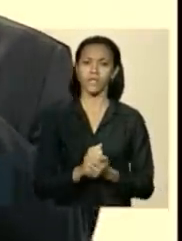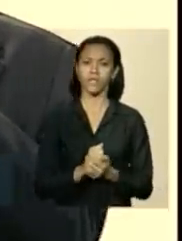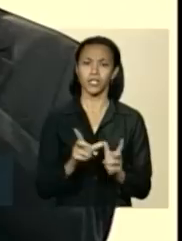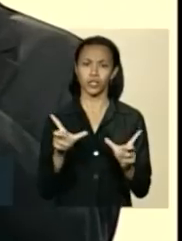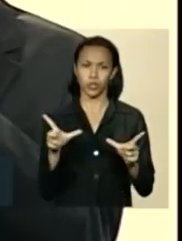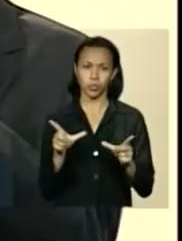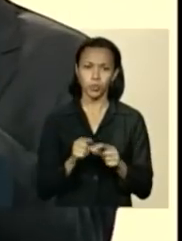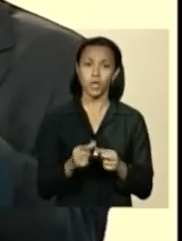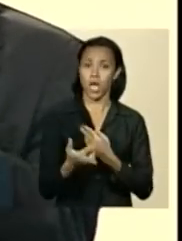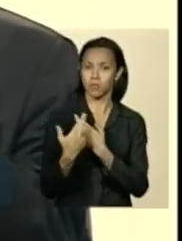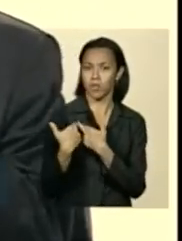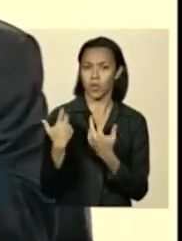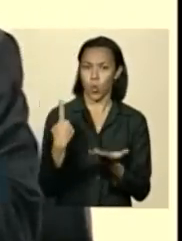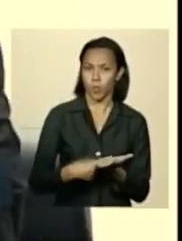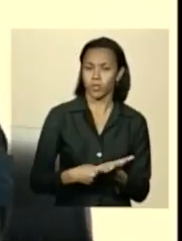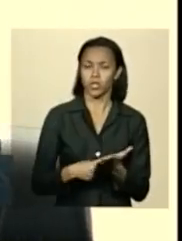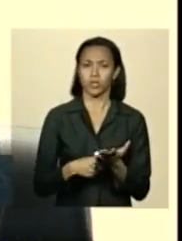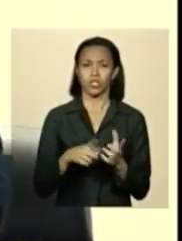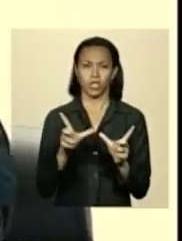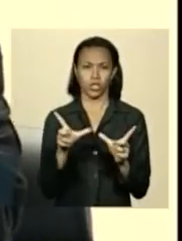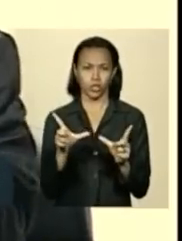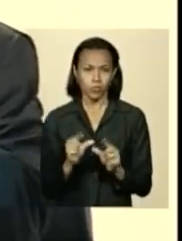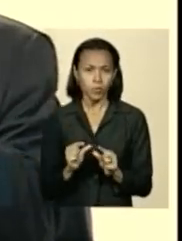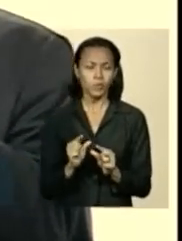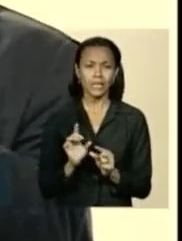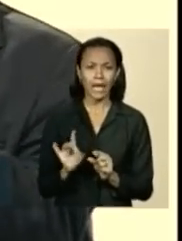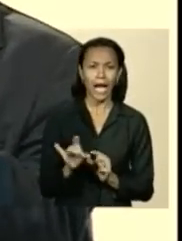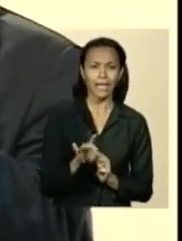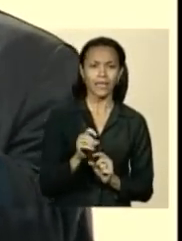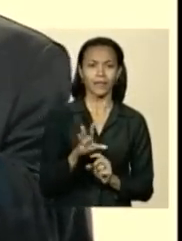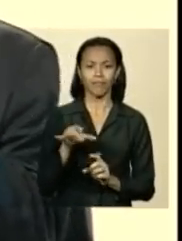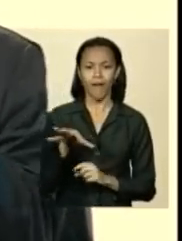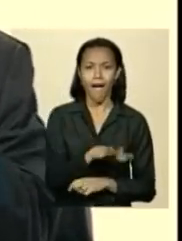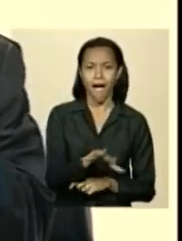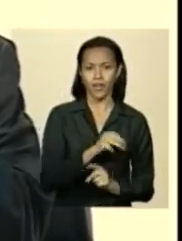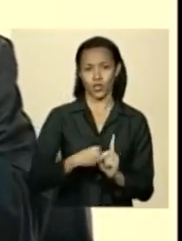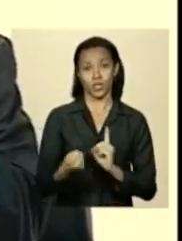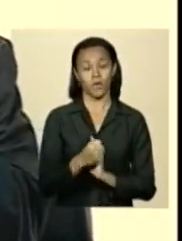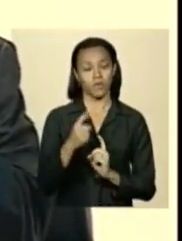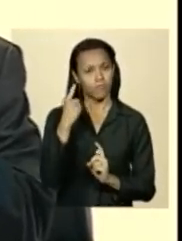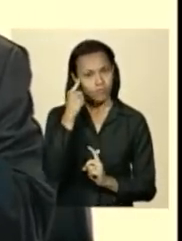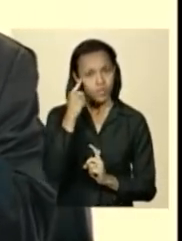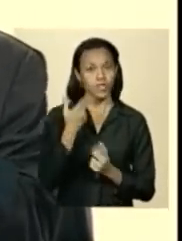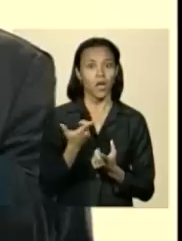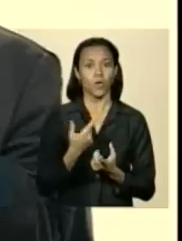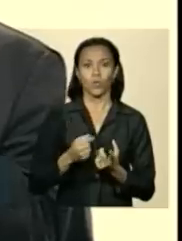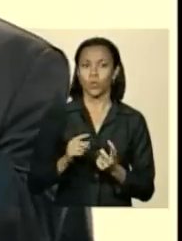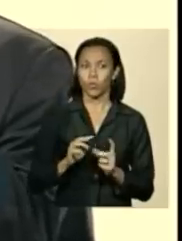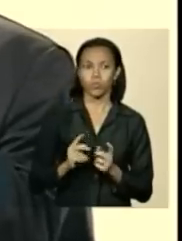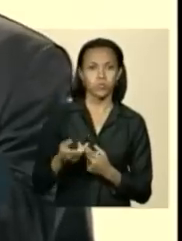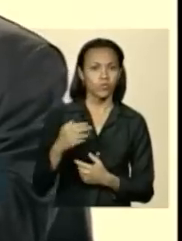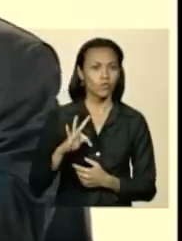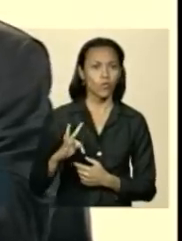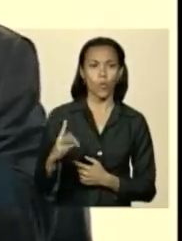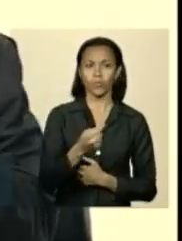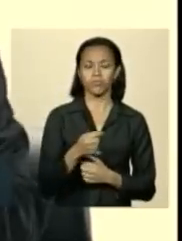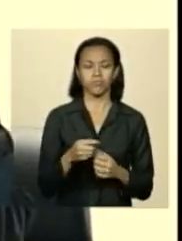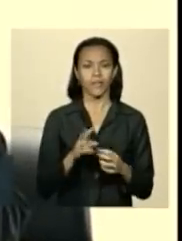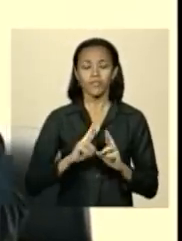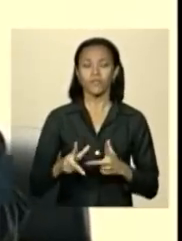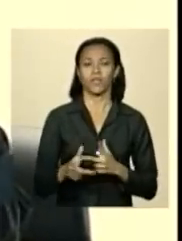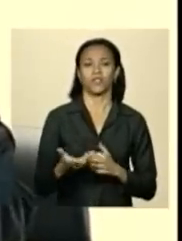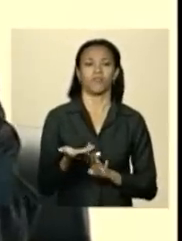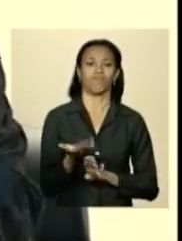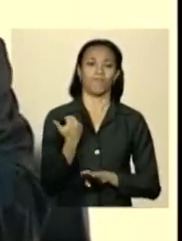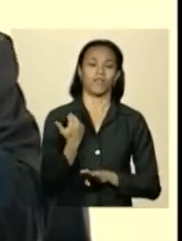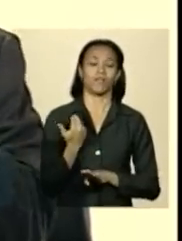em que ele tinha que reduzir as suas funções e delegar ao mercado né o conjunto da solução dos problemas do nosso